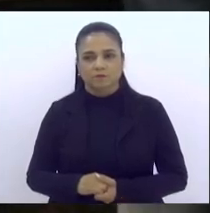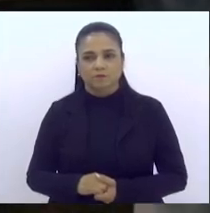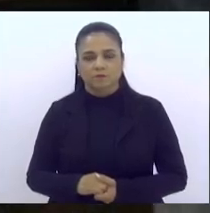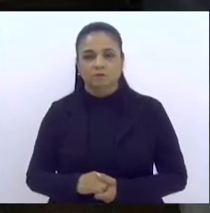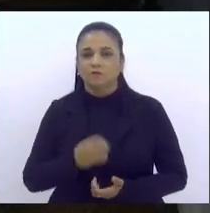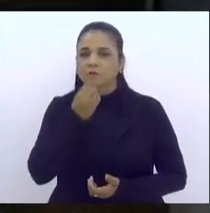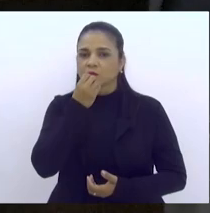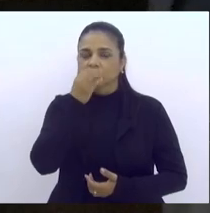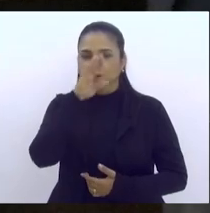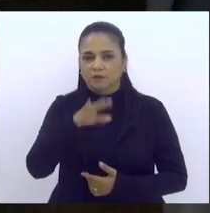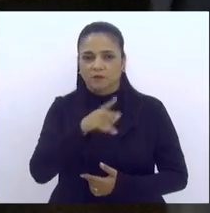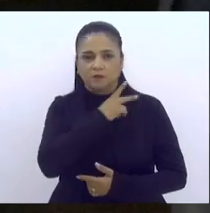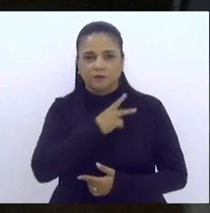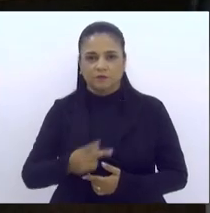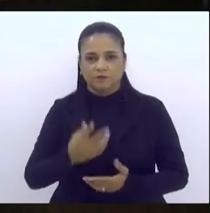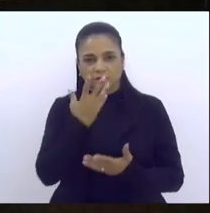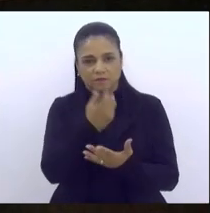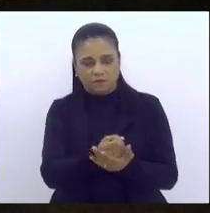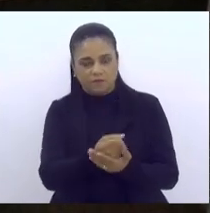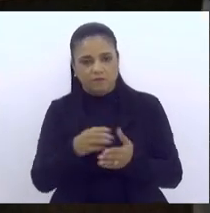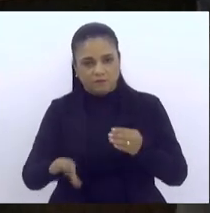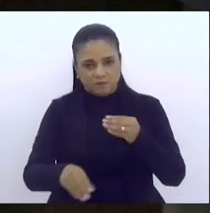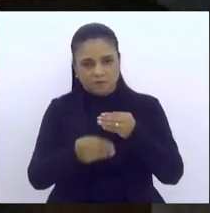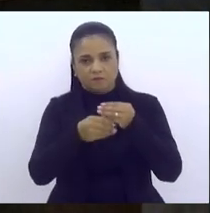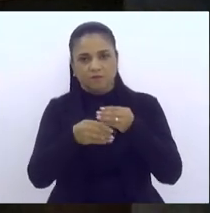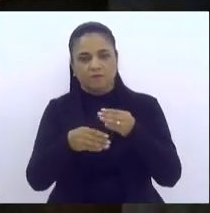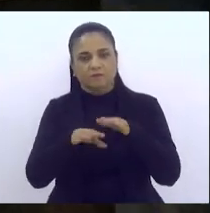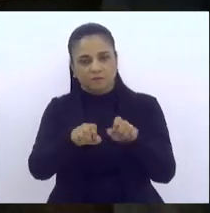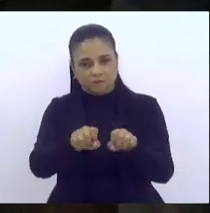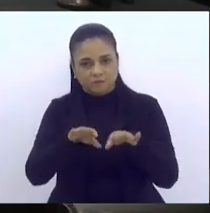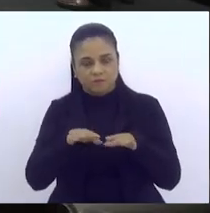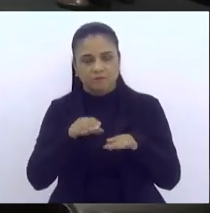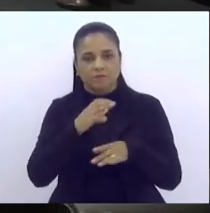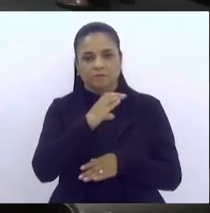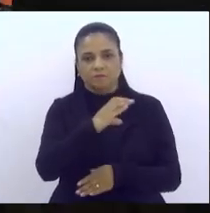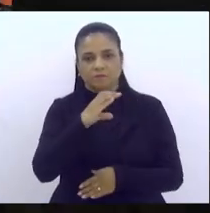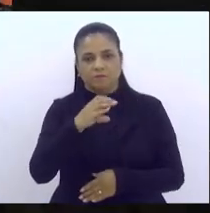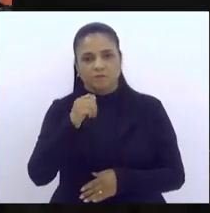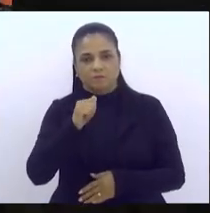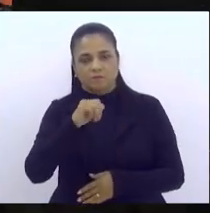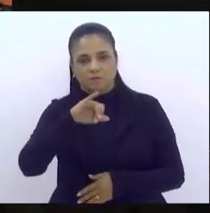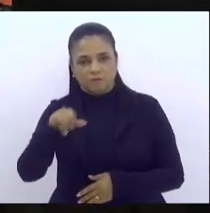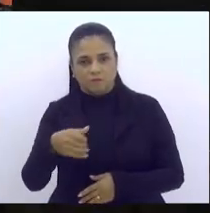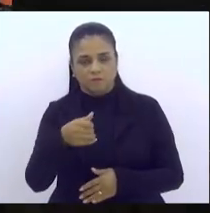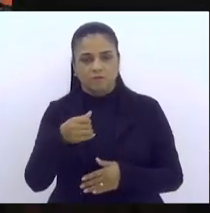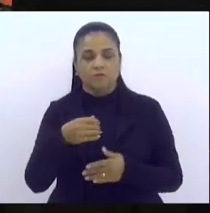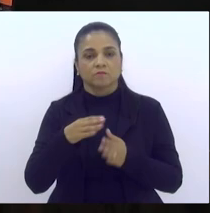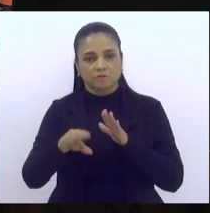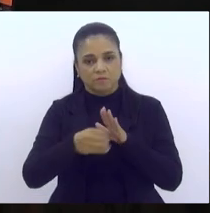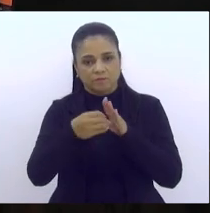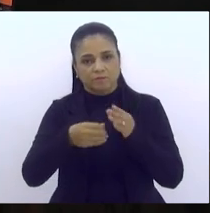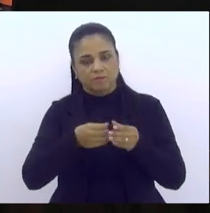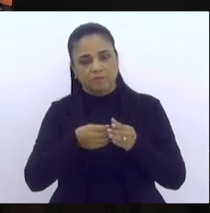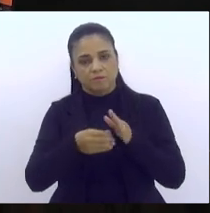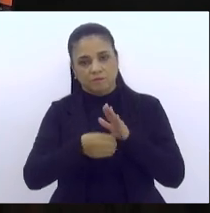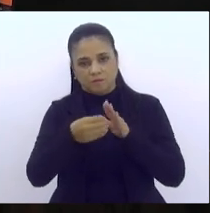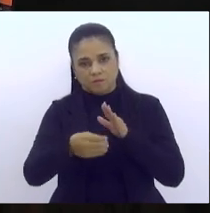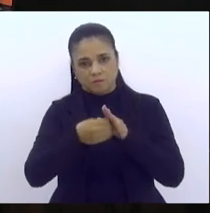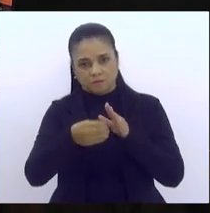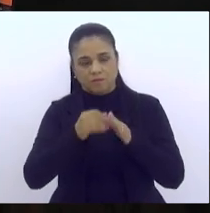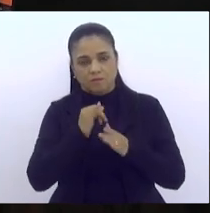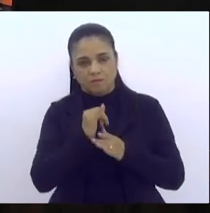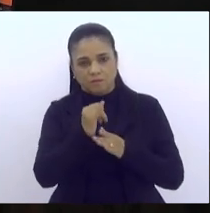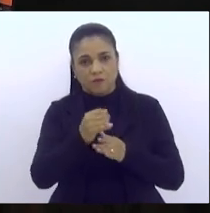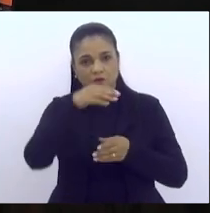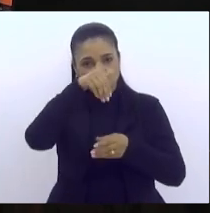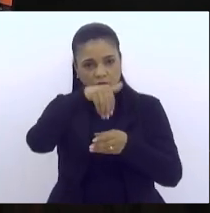Boa tarde, senhor presidente. Favorável, emenda de plenário, de acordo com o parecer da CCJ. Muito obrigado. Com os pareceres emitidos em